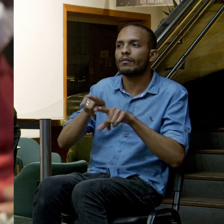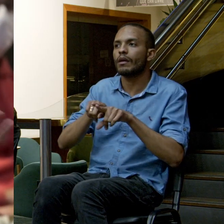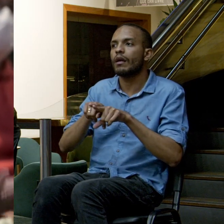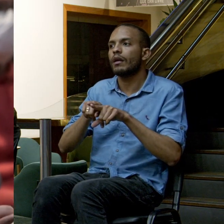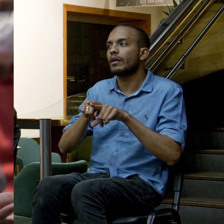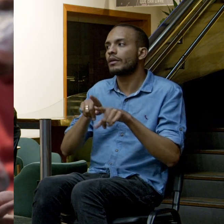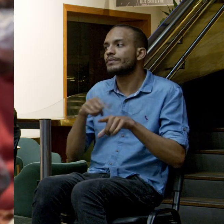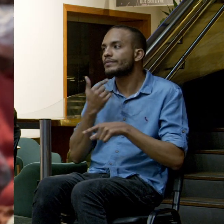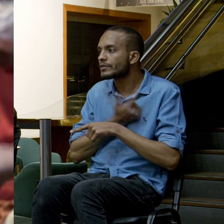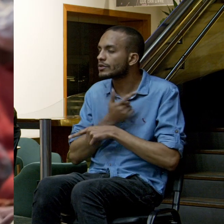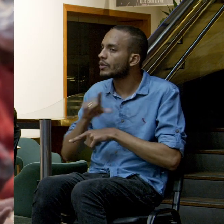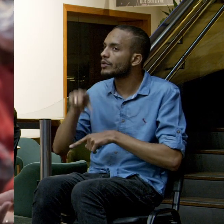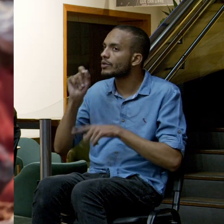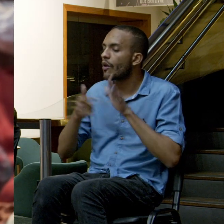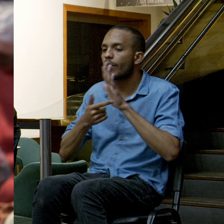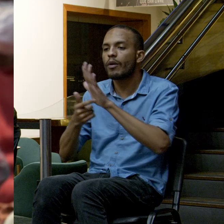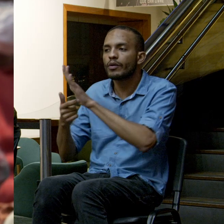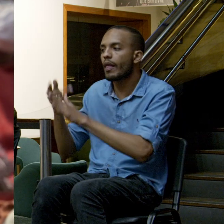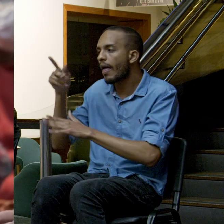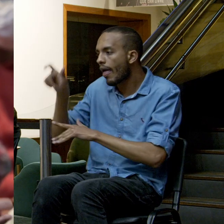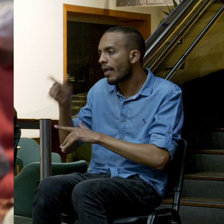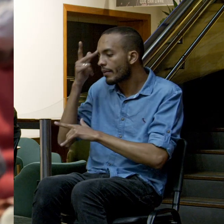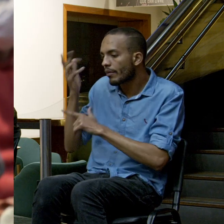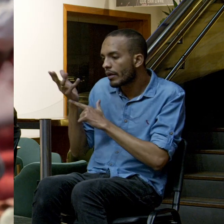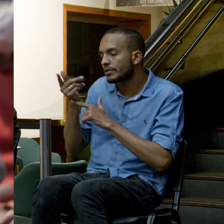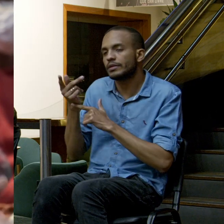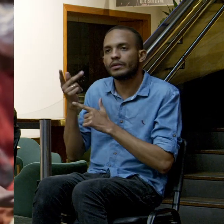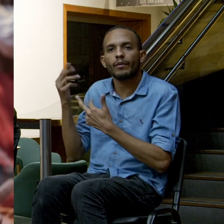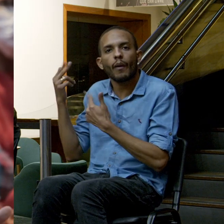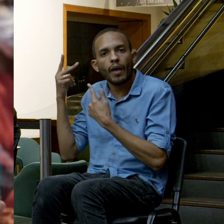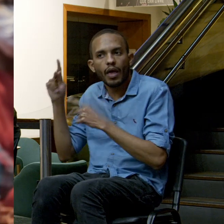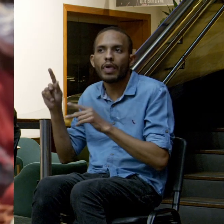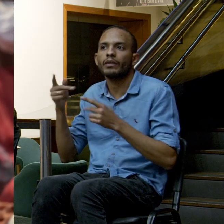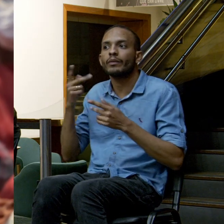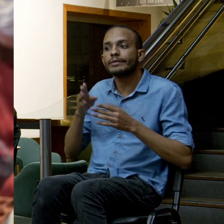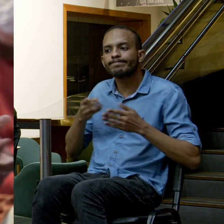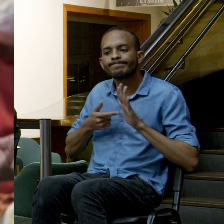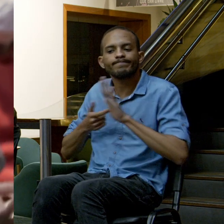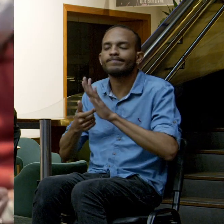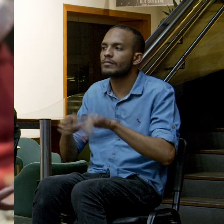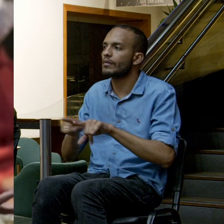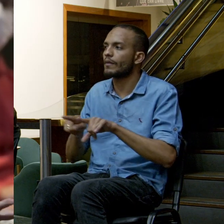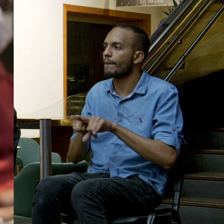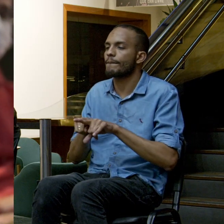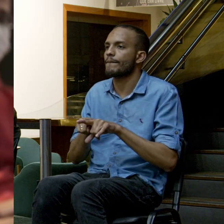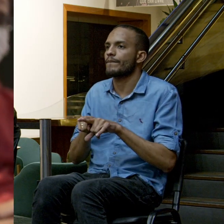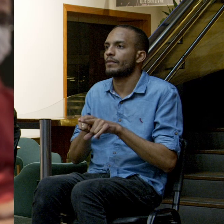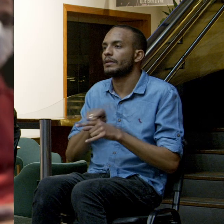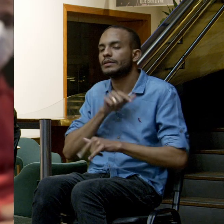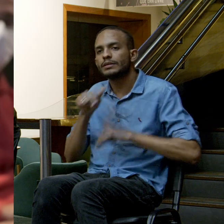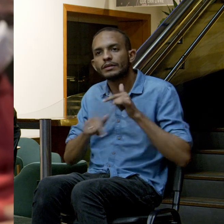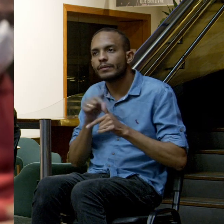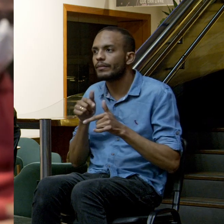E quando a gente escolhe mostrar uma artista como essa, com esse destaque, assim, a gente está, por um lado,